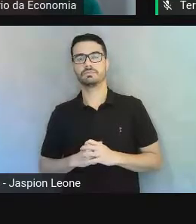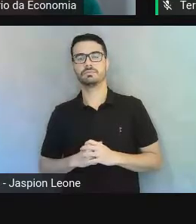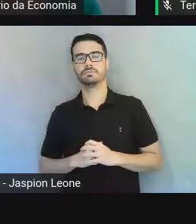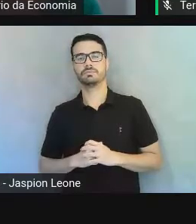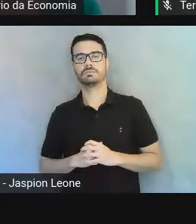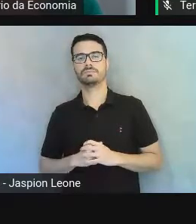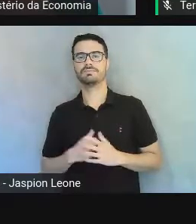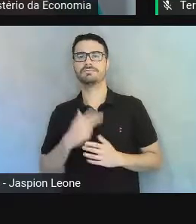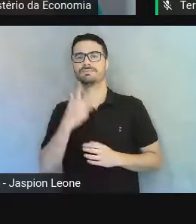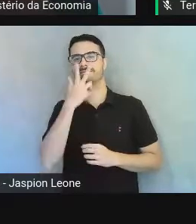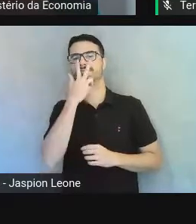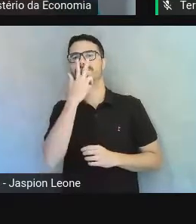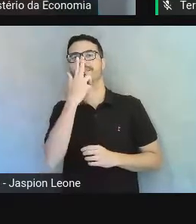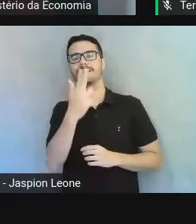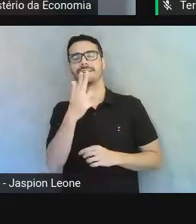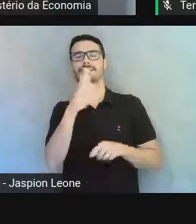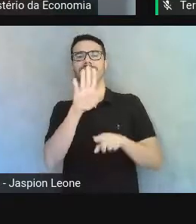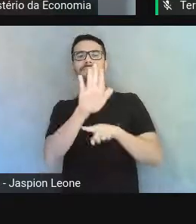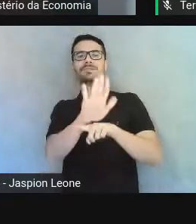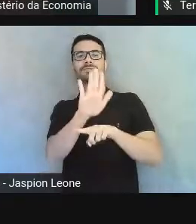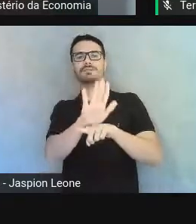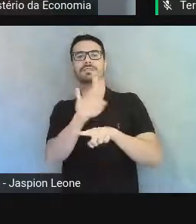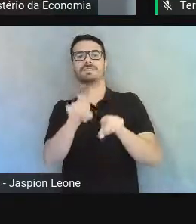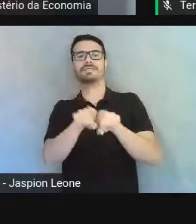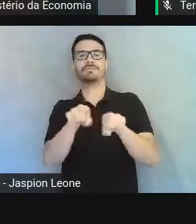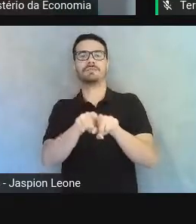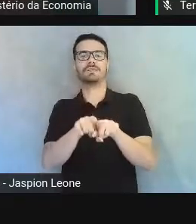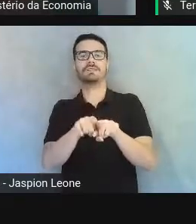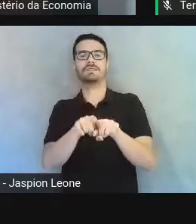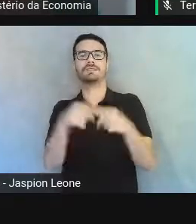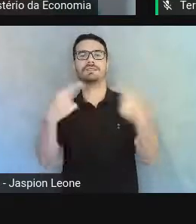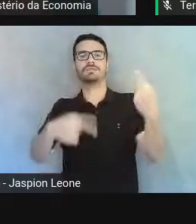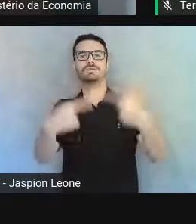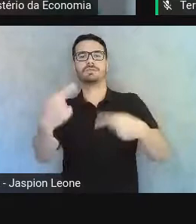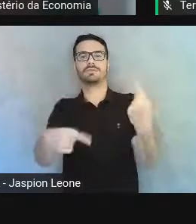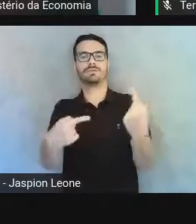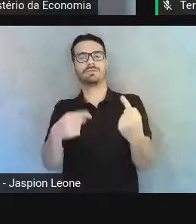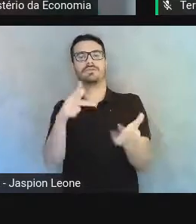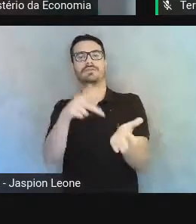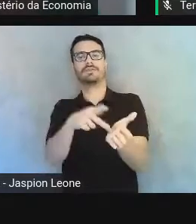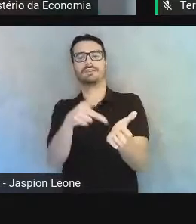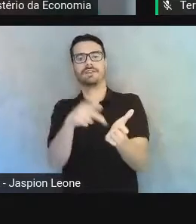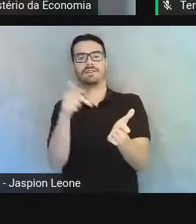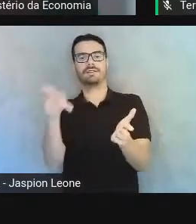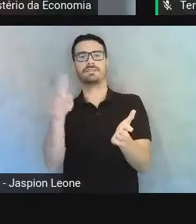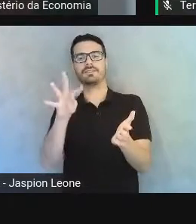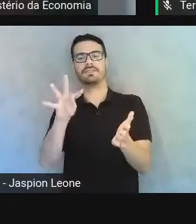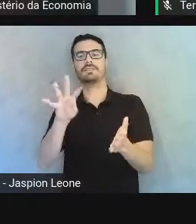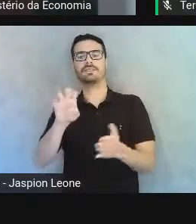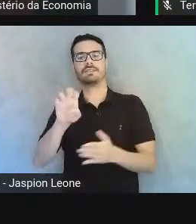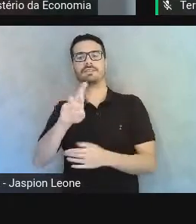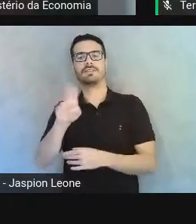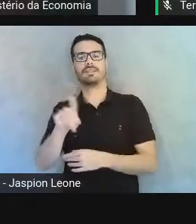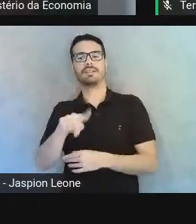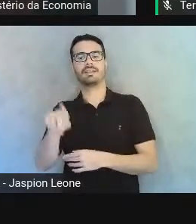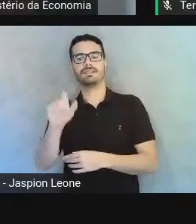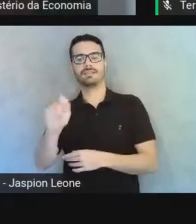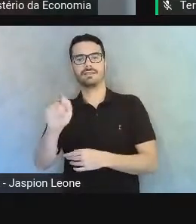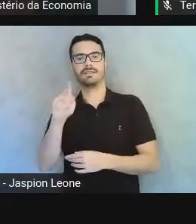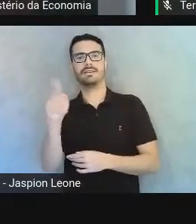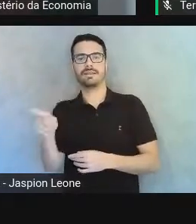Acho que dá para contribuir um pouco também com essa discussão. De fato, Terezinha, é um desafio,